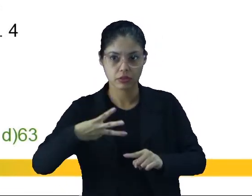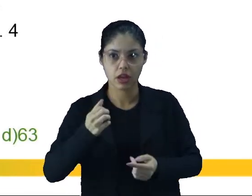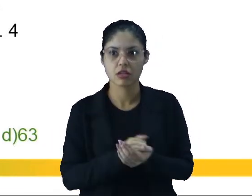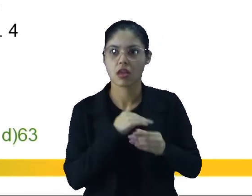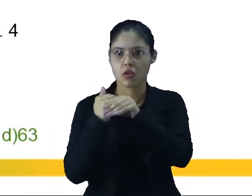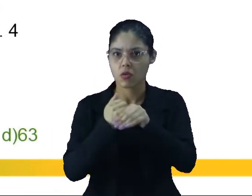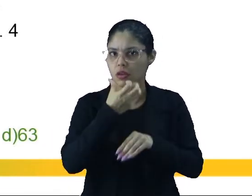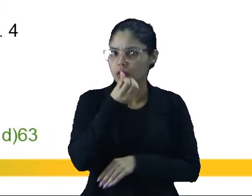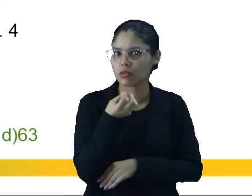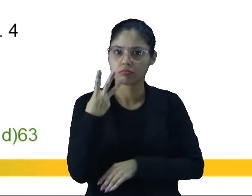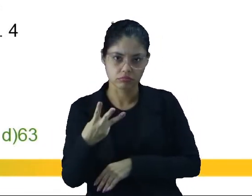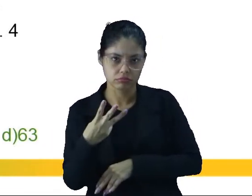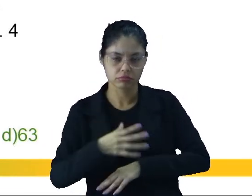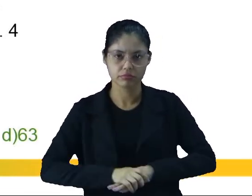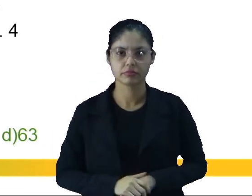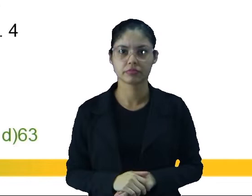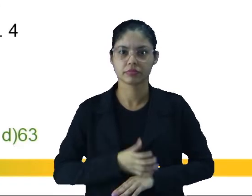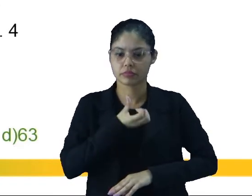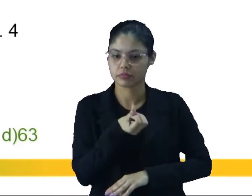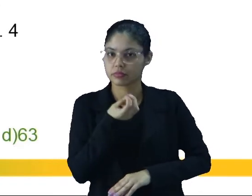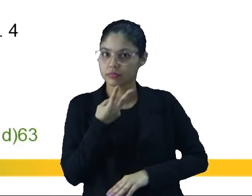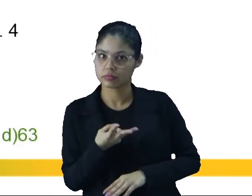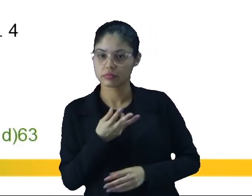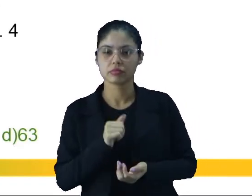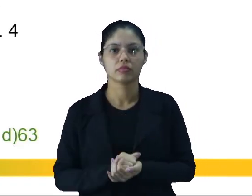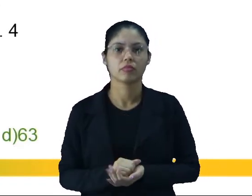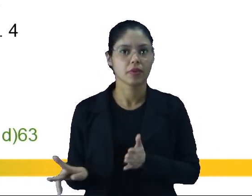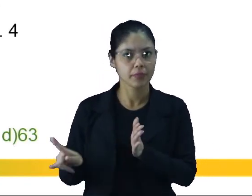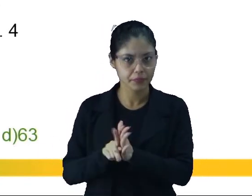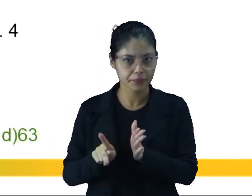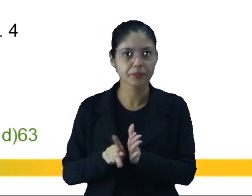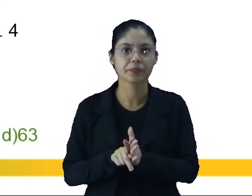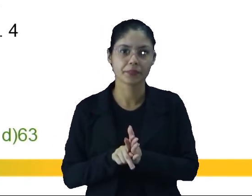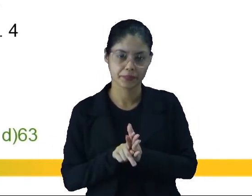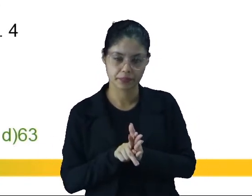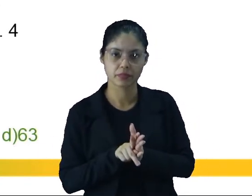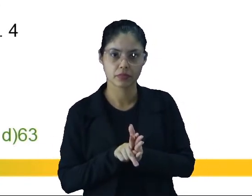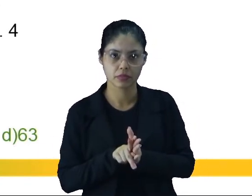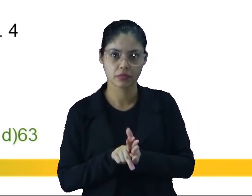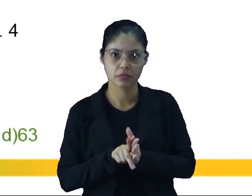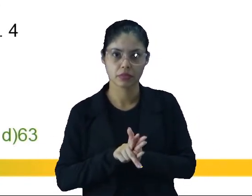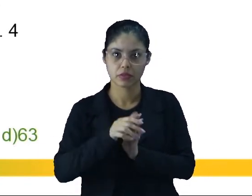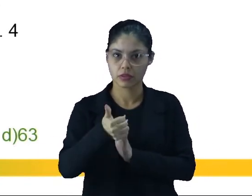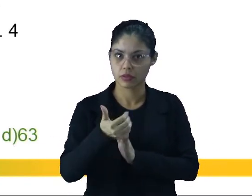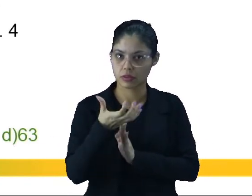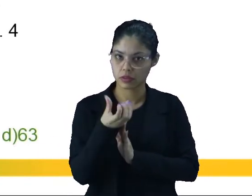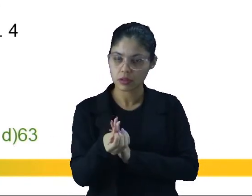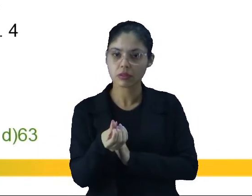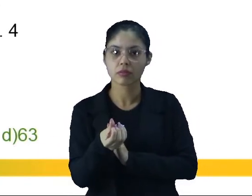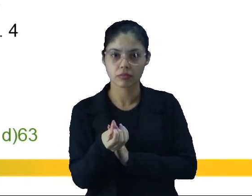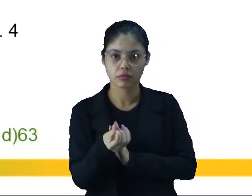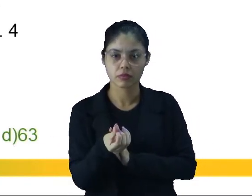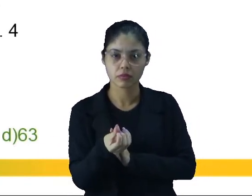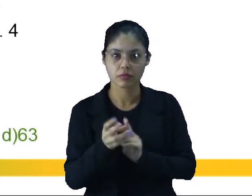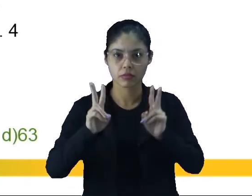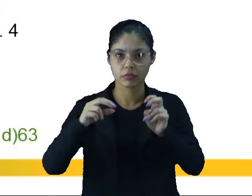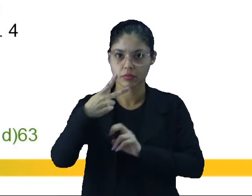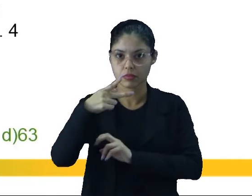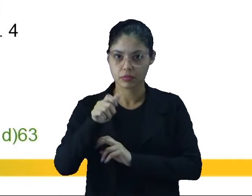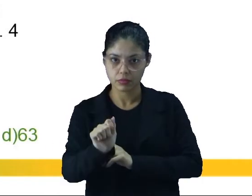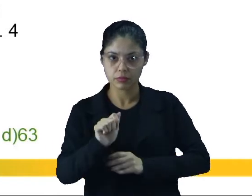vai dar exatamente quanto? 63. 63 é justamente o 16º termo dessa